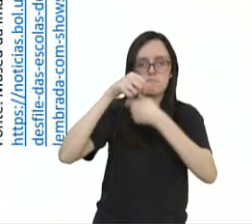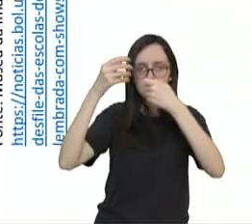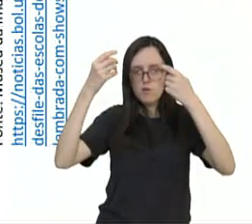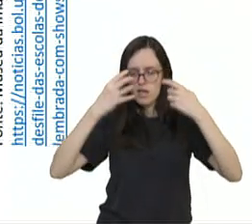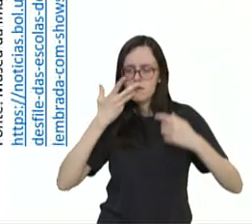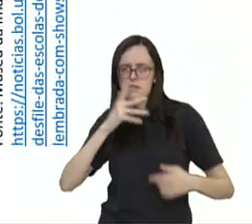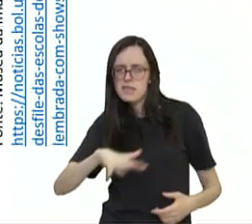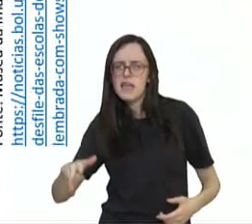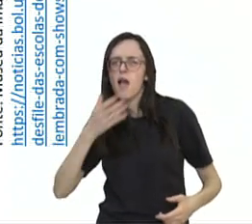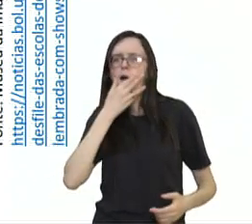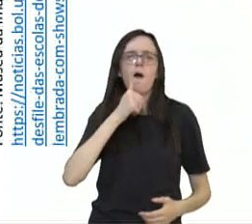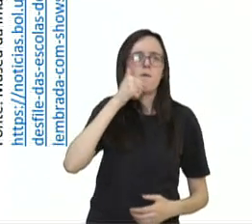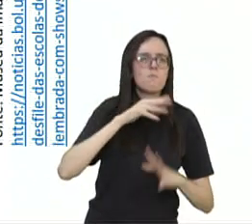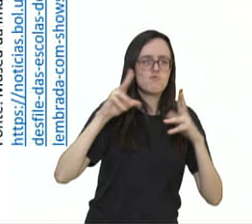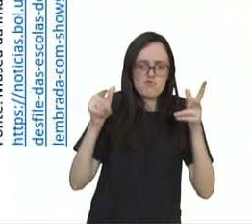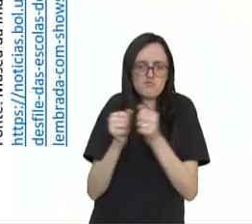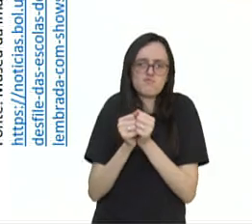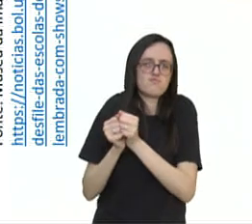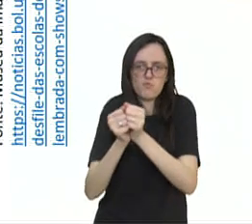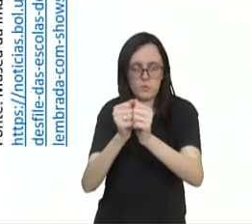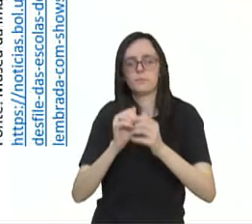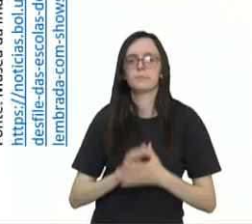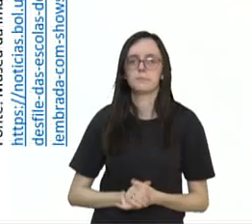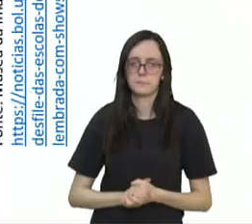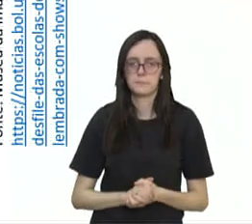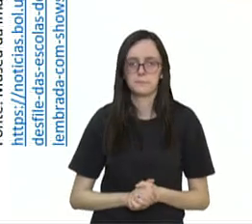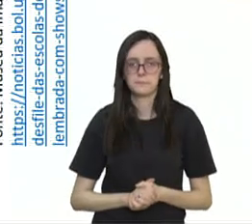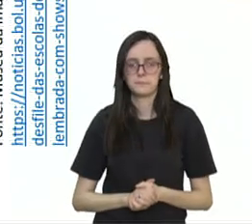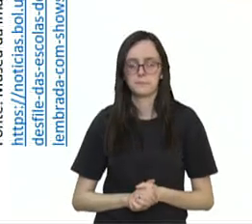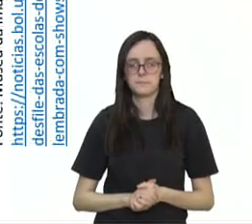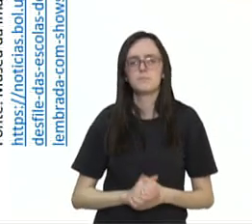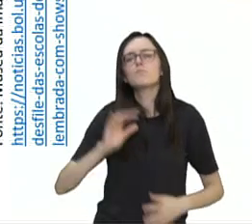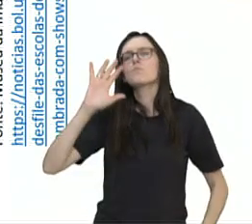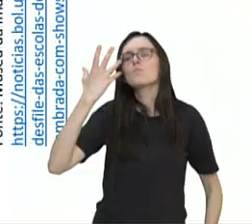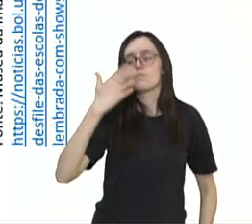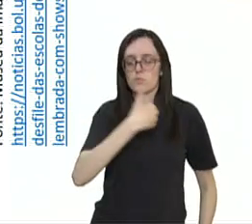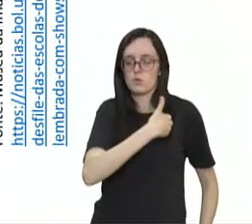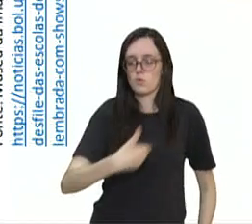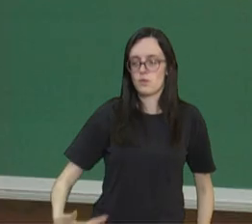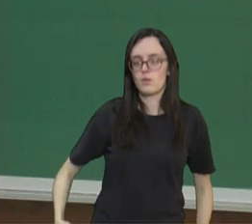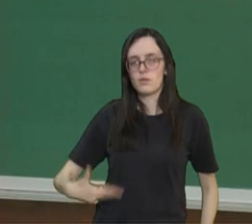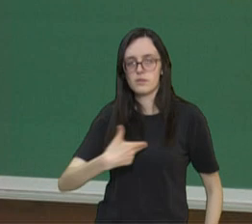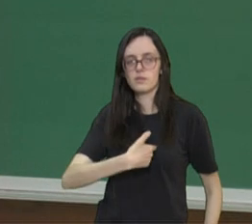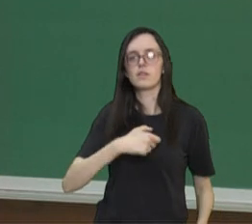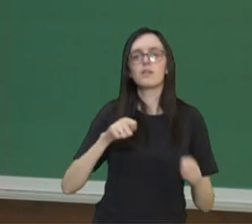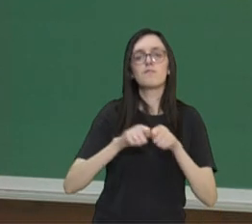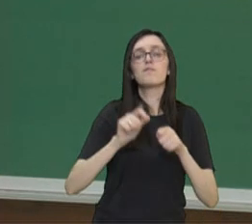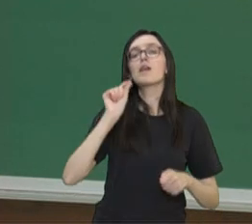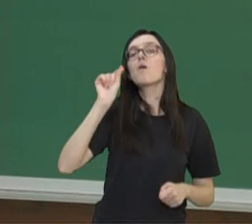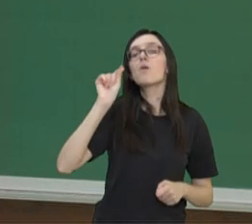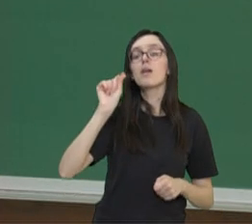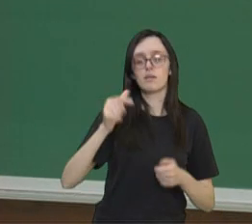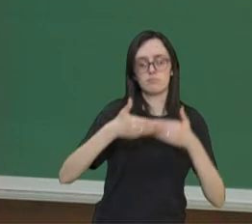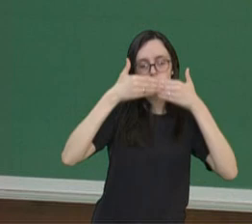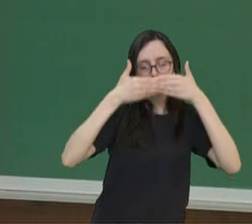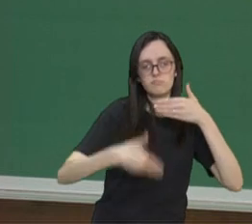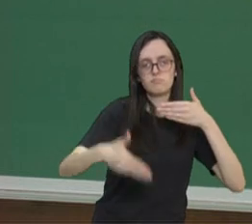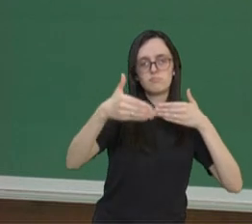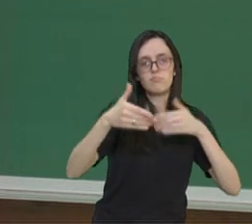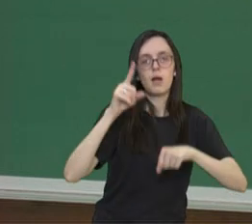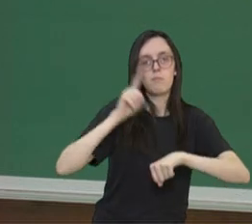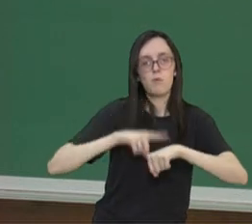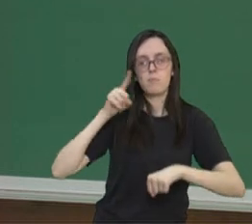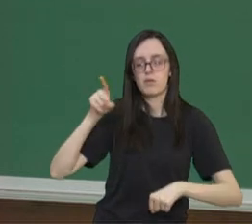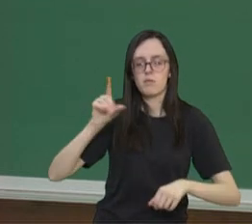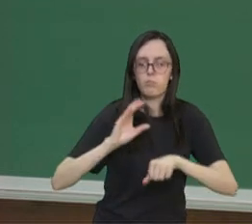repara, crianças, homens, mulheres, todos juntos. O que o governo Getúlio Vargas fez a partir do momento que ele